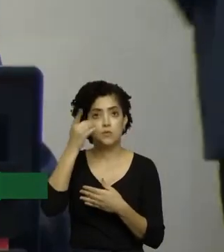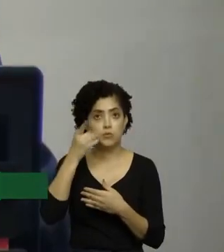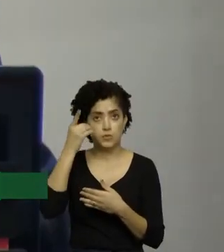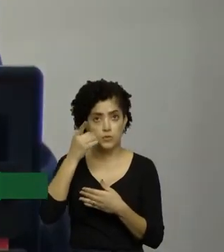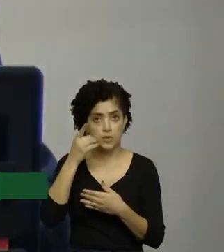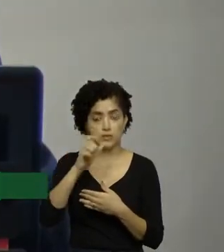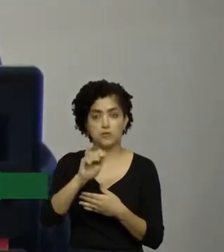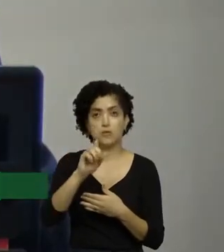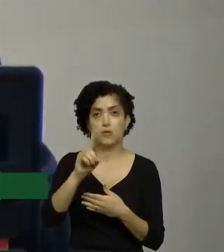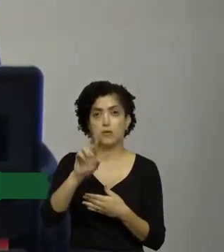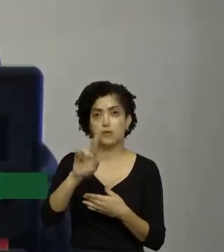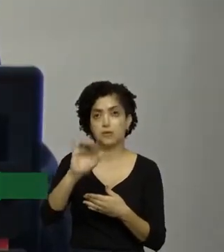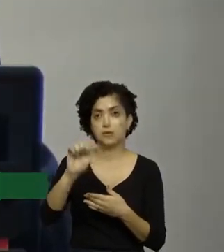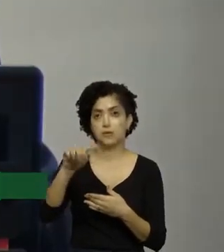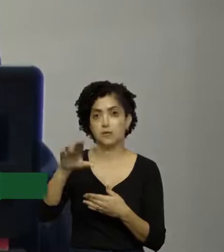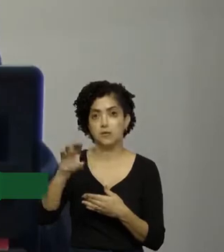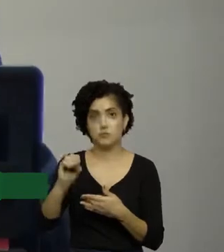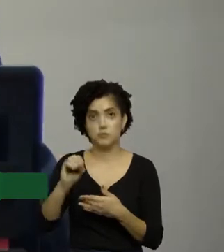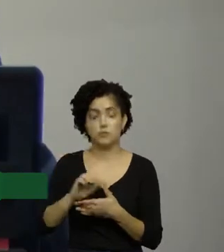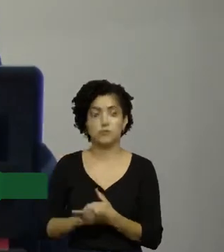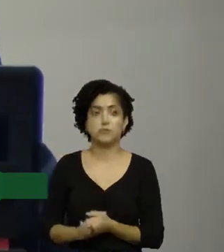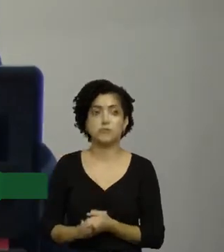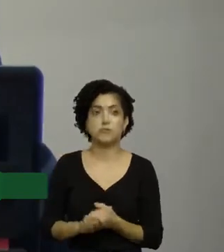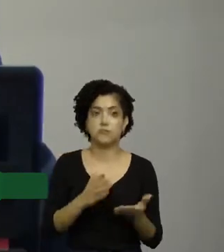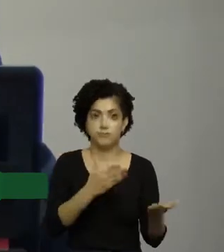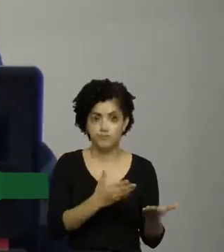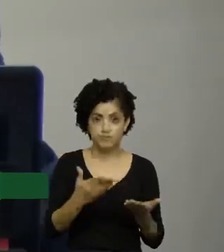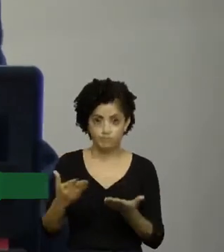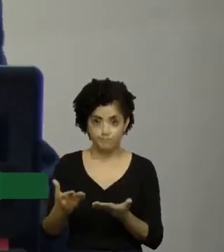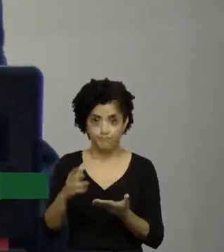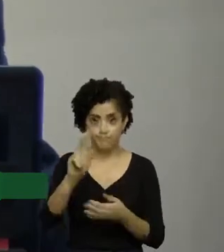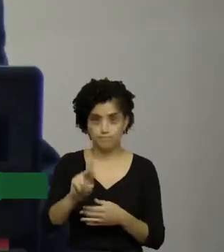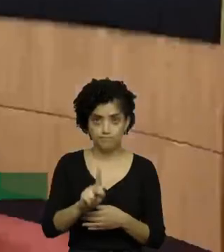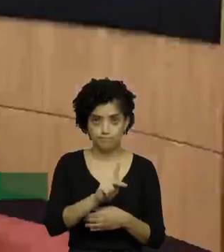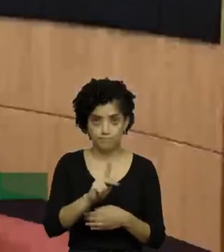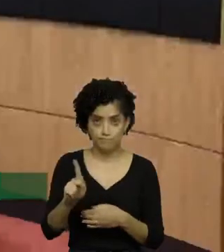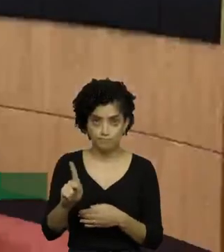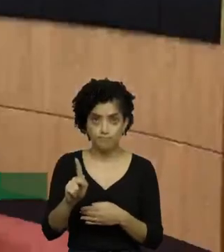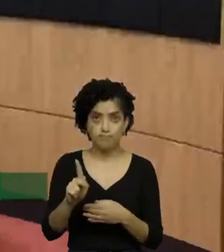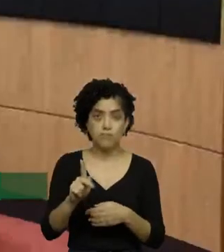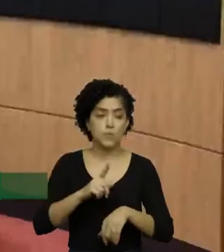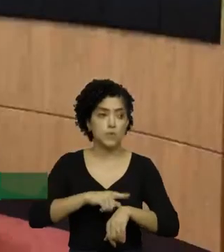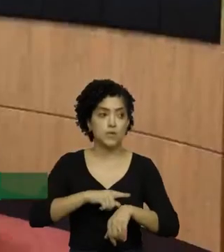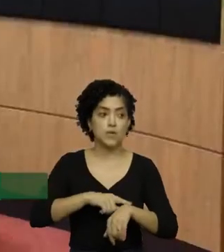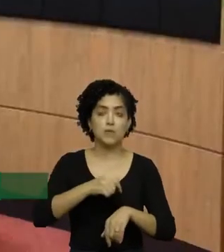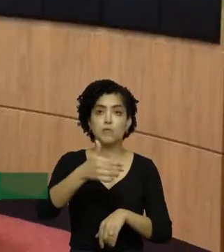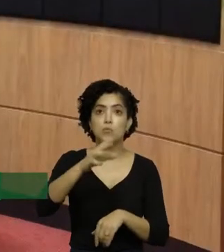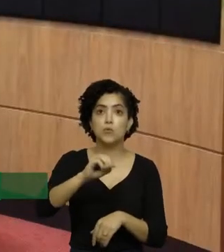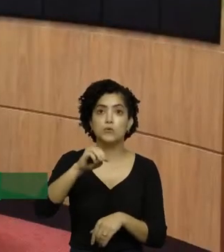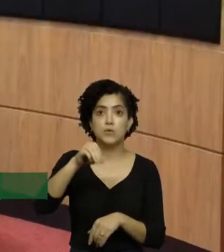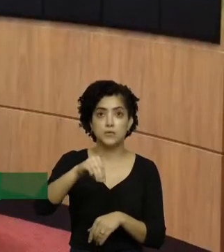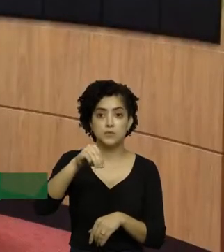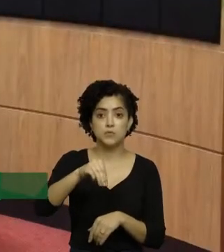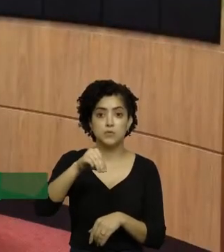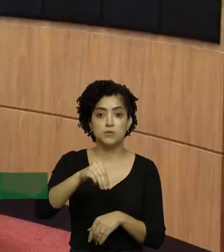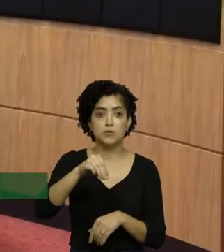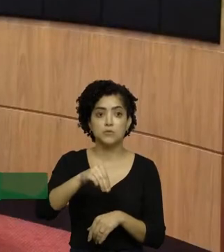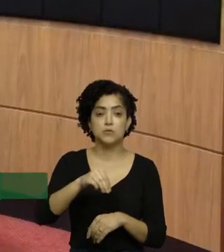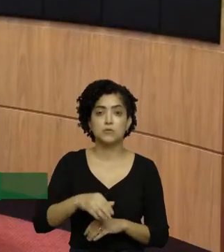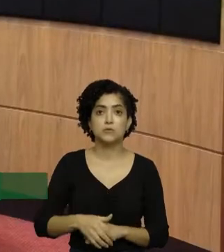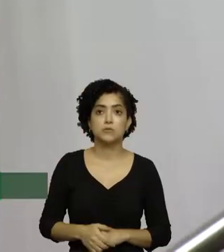Adriano. Por favor, deputado Padre Pedro, Vossa Excelência tem a palavra por até 10 minutos. Senhor